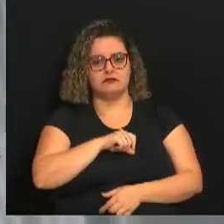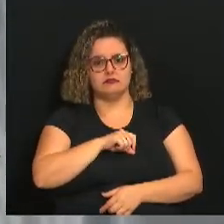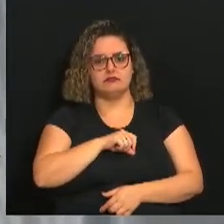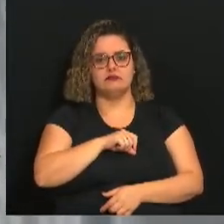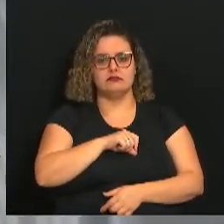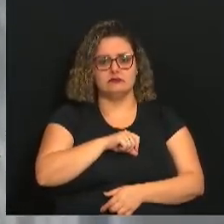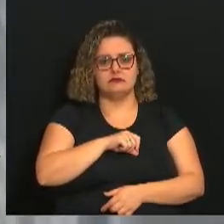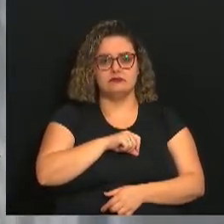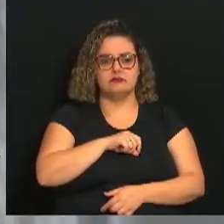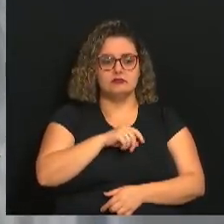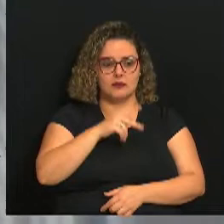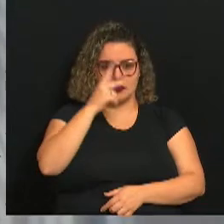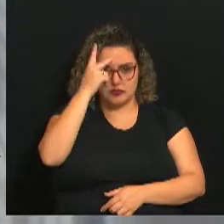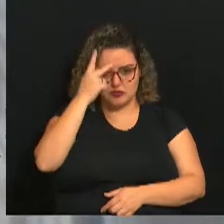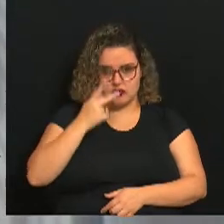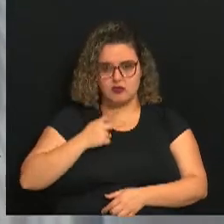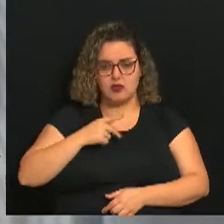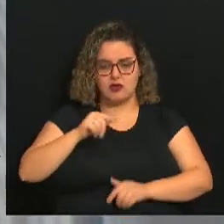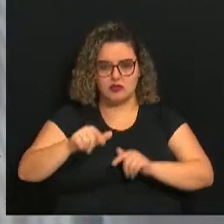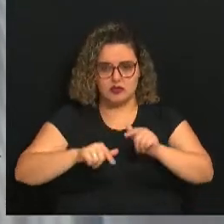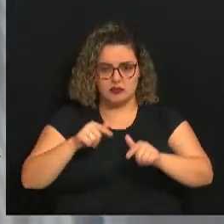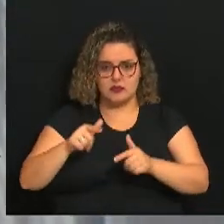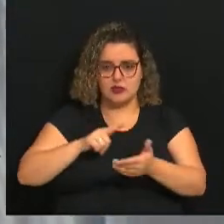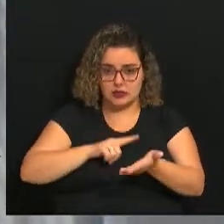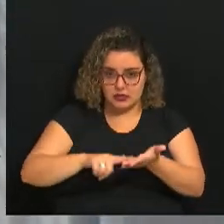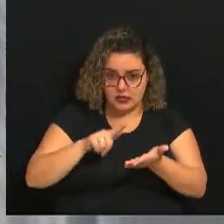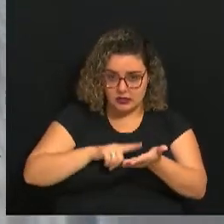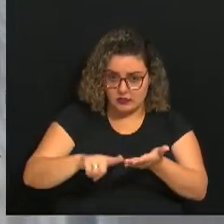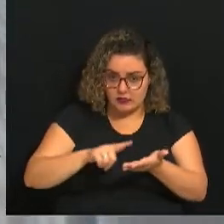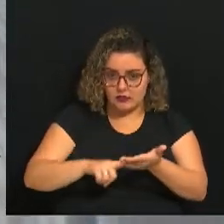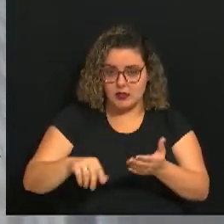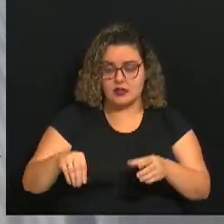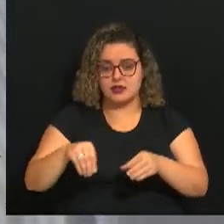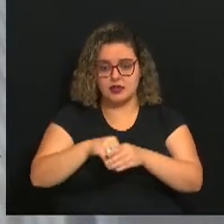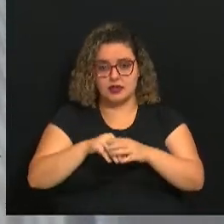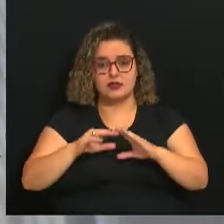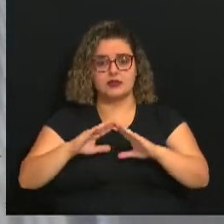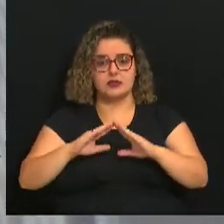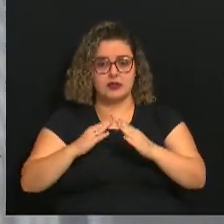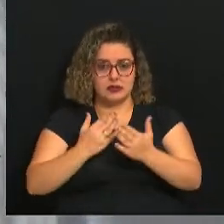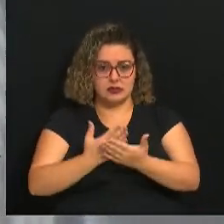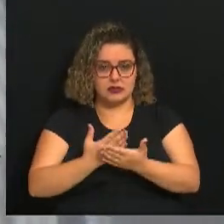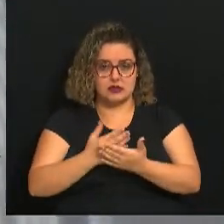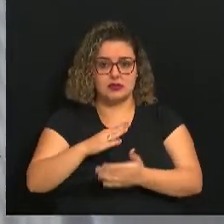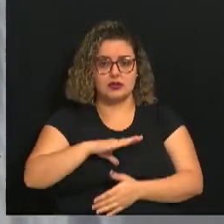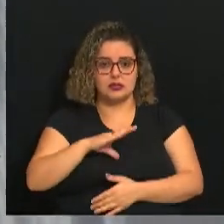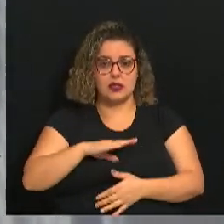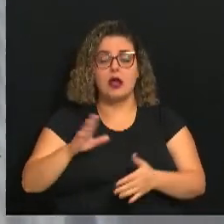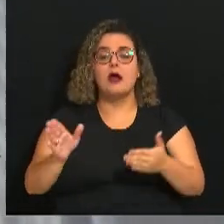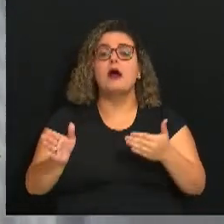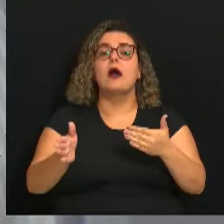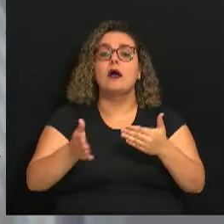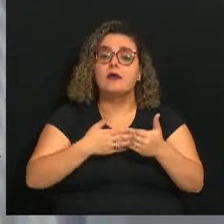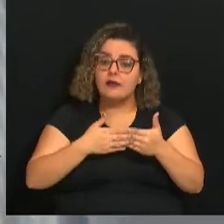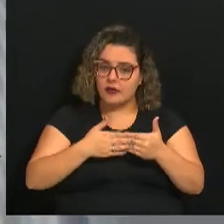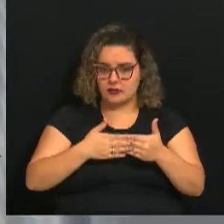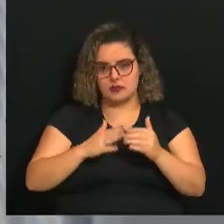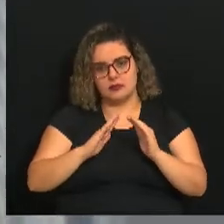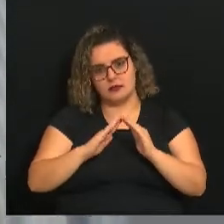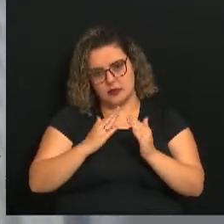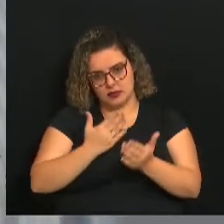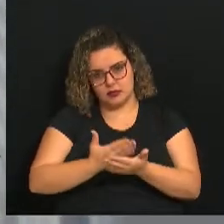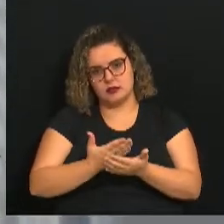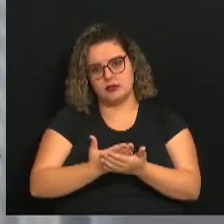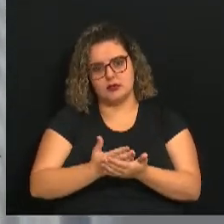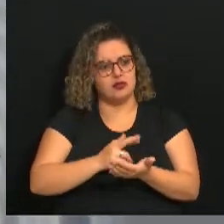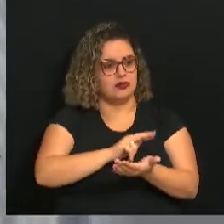dos trabalhadores da limpeza das escolas, o que acarretou, inclusive, no fechamento das escolas, de